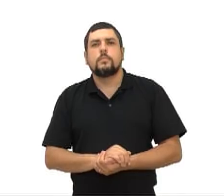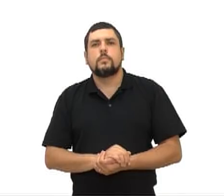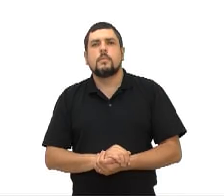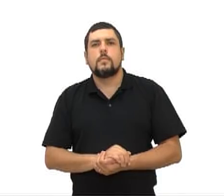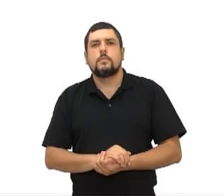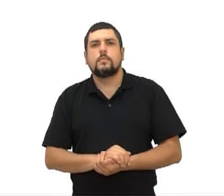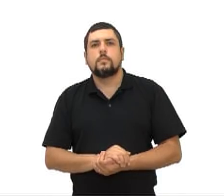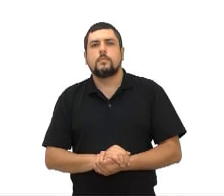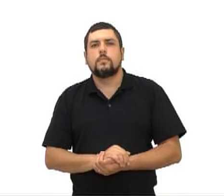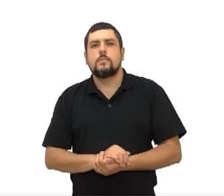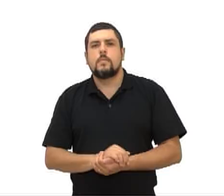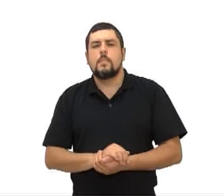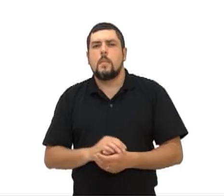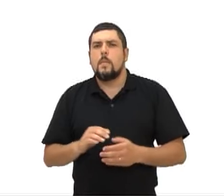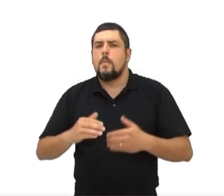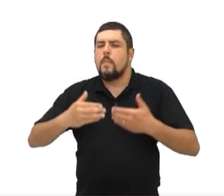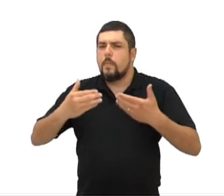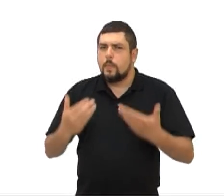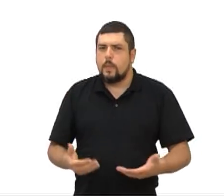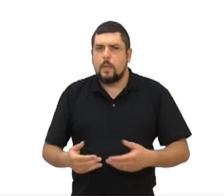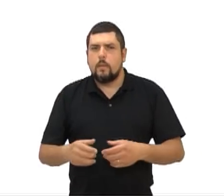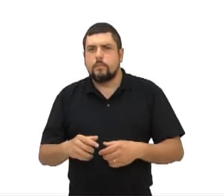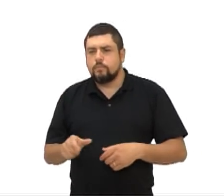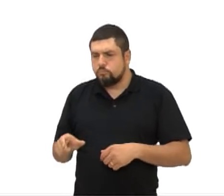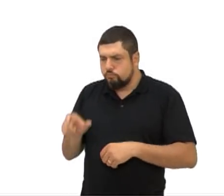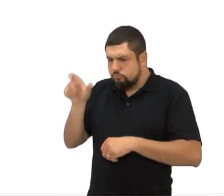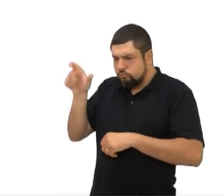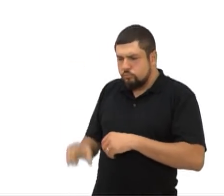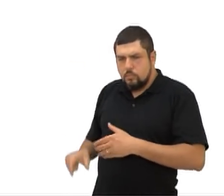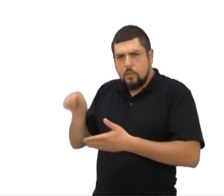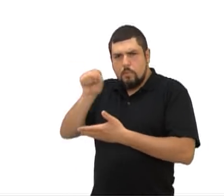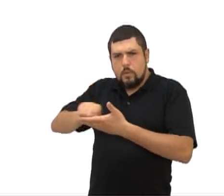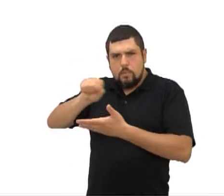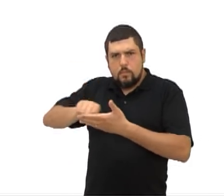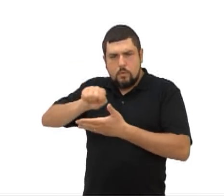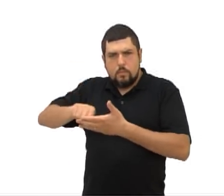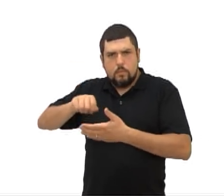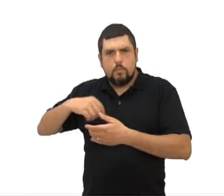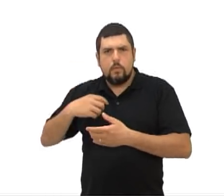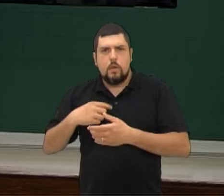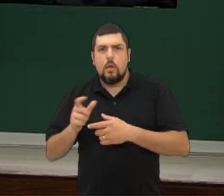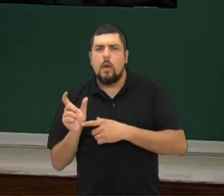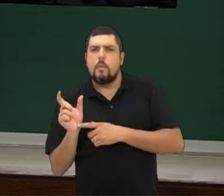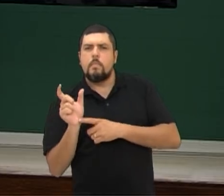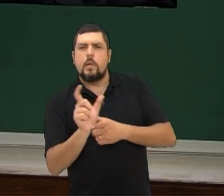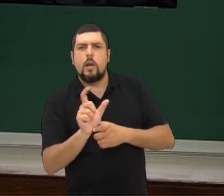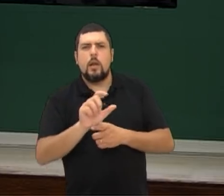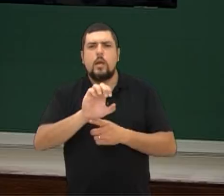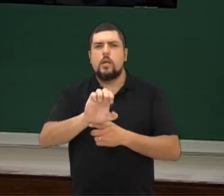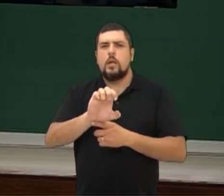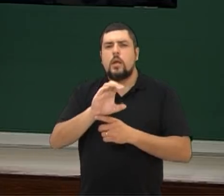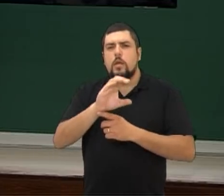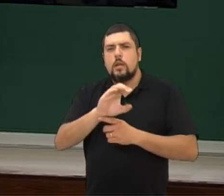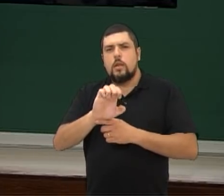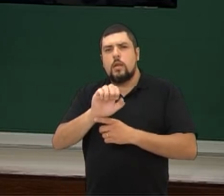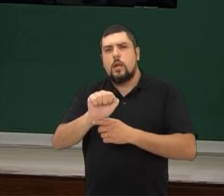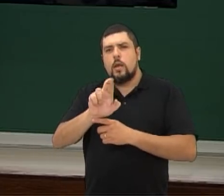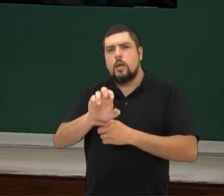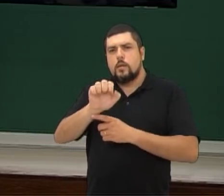foi a intenção do crítico ao utilizar o termo cearenseis? Por que ele utilizou esse